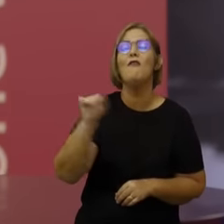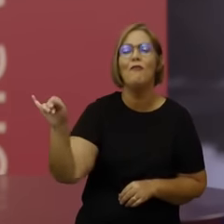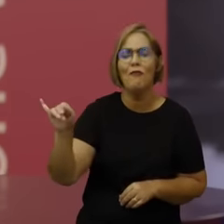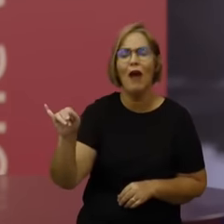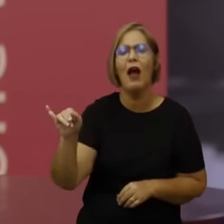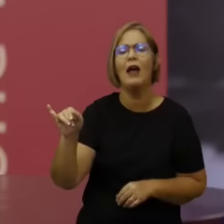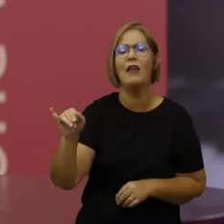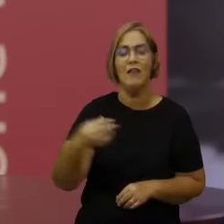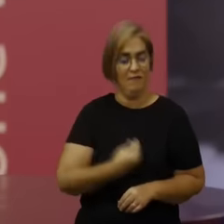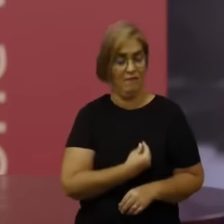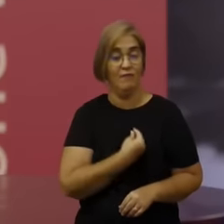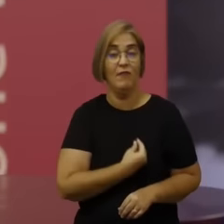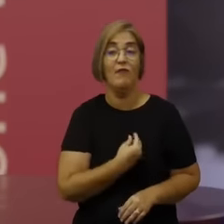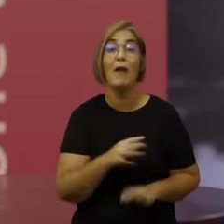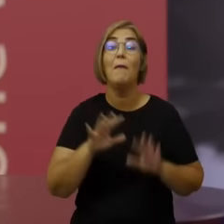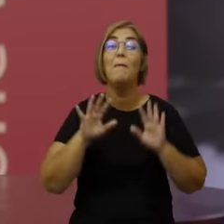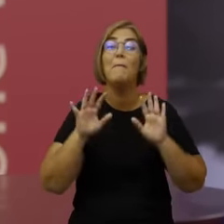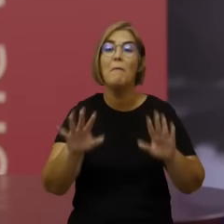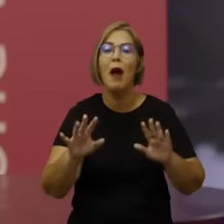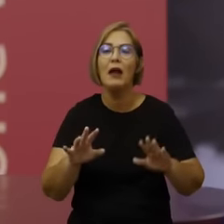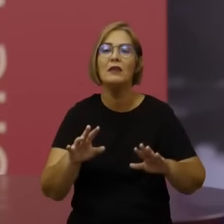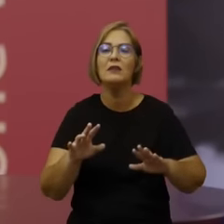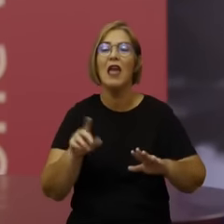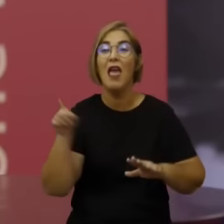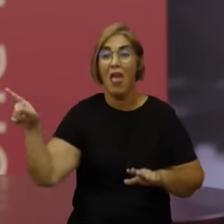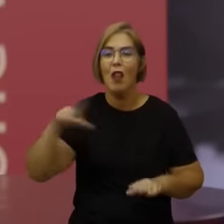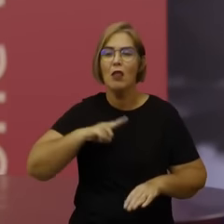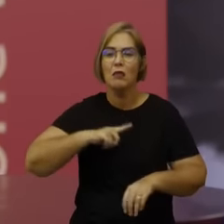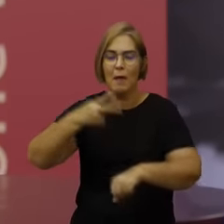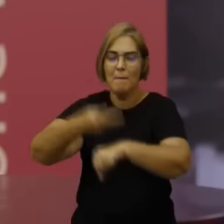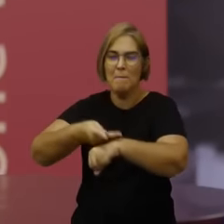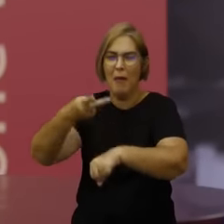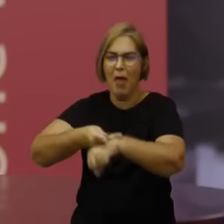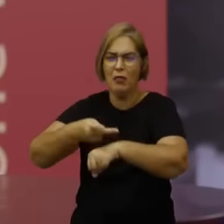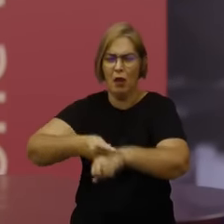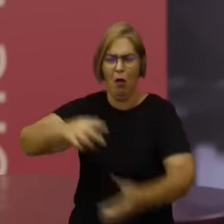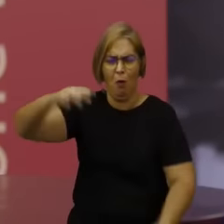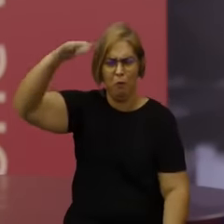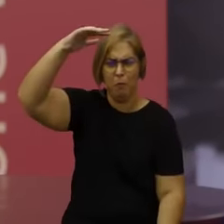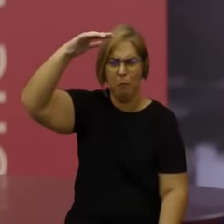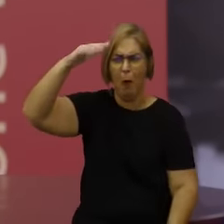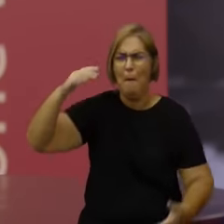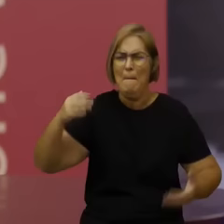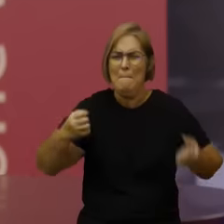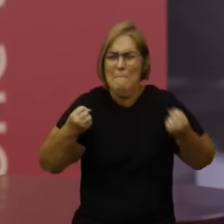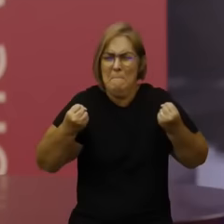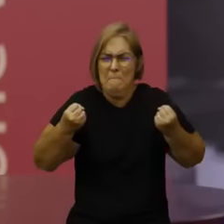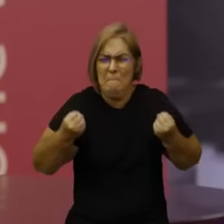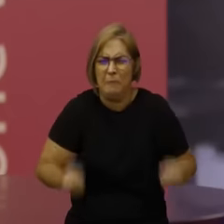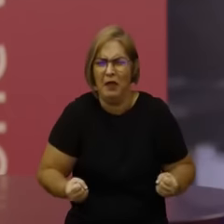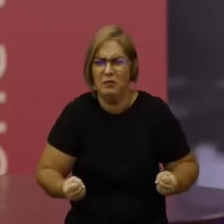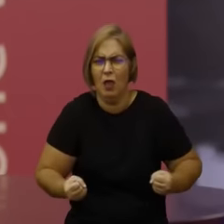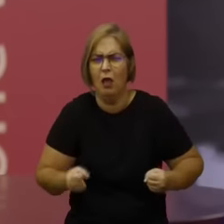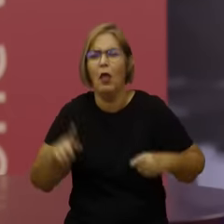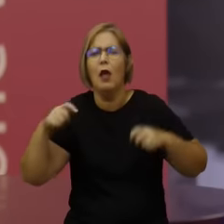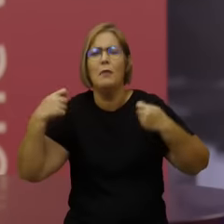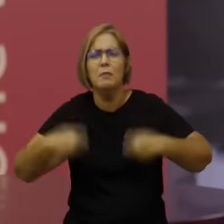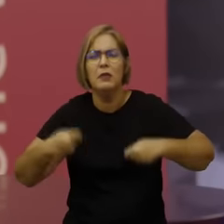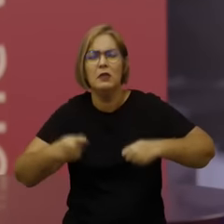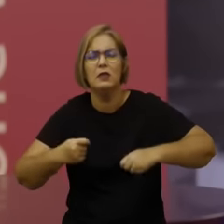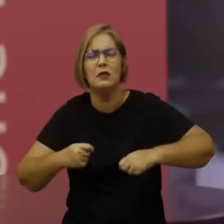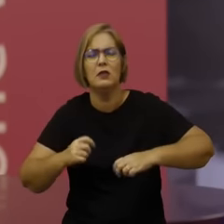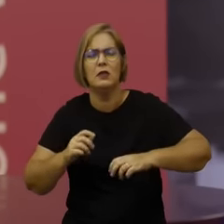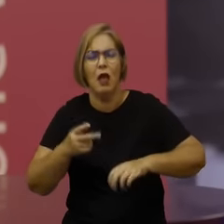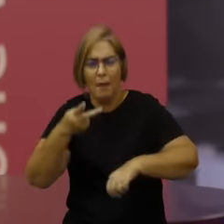uma montanha. E eternamente, quando ele chega lá no cume da montanha, esta rocha em formato esférico